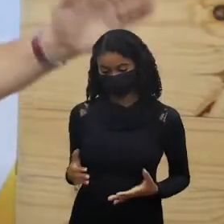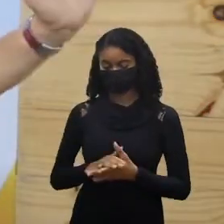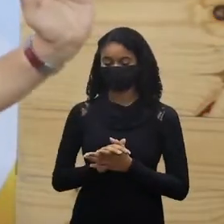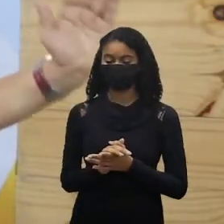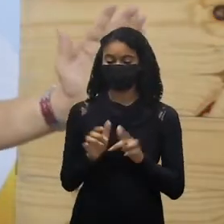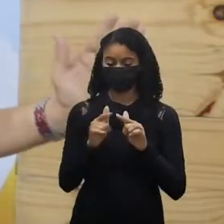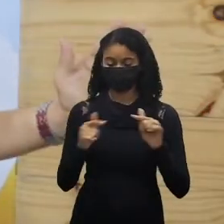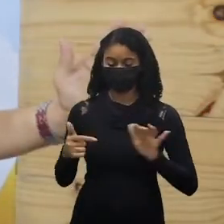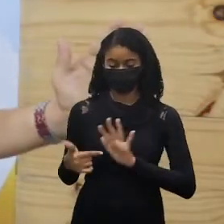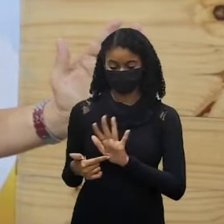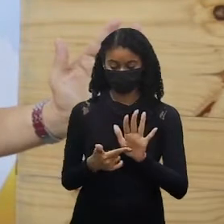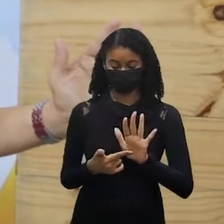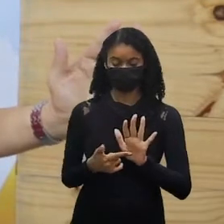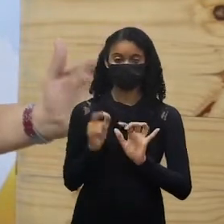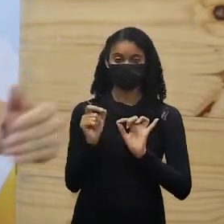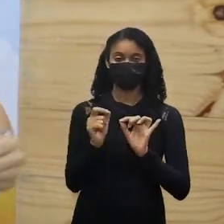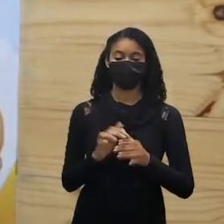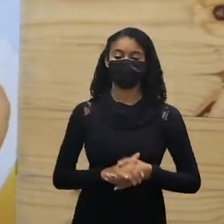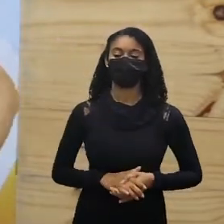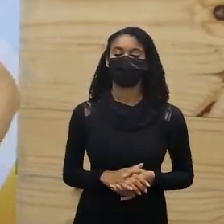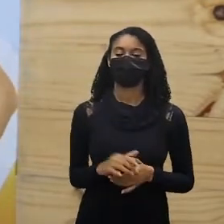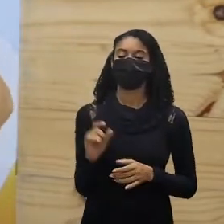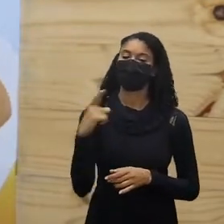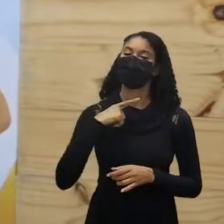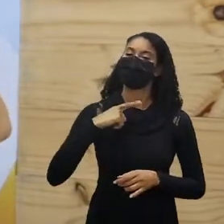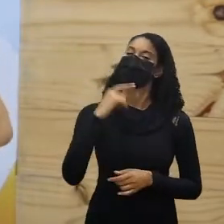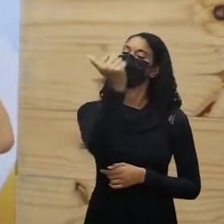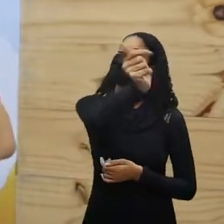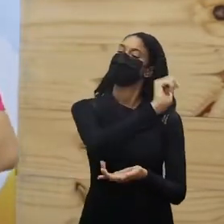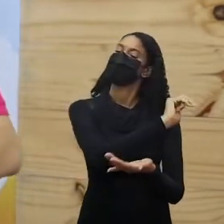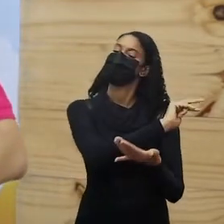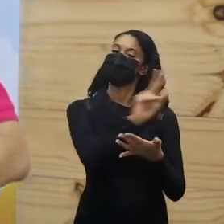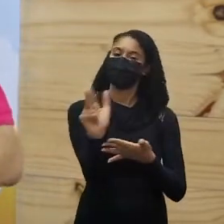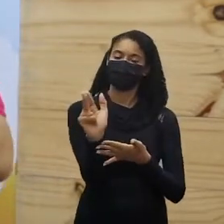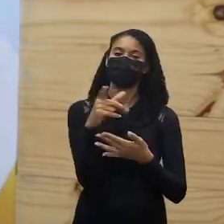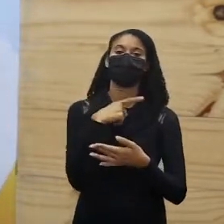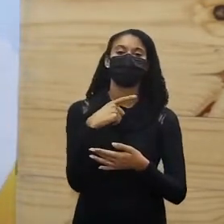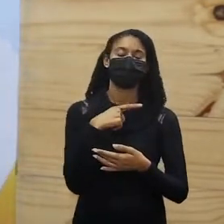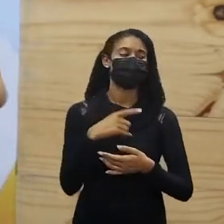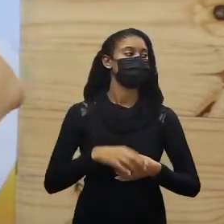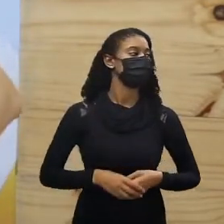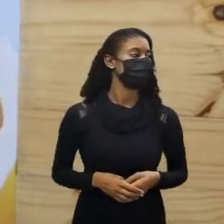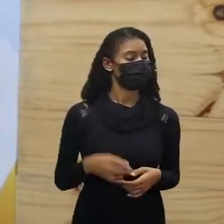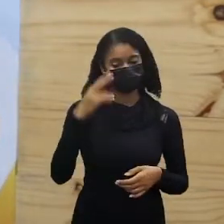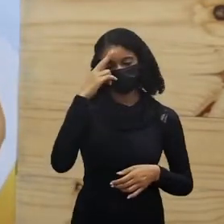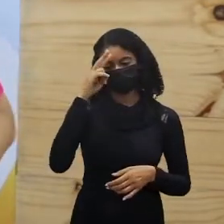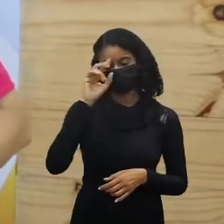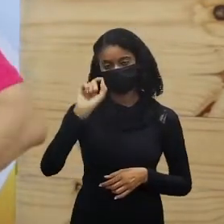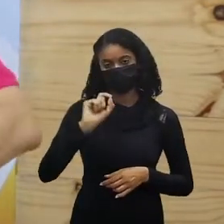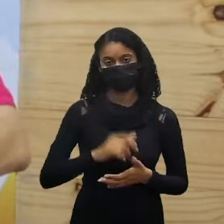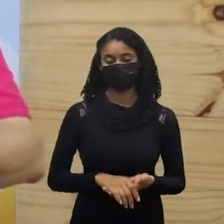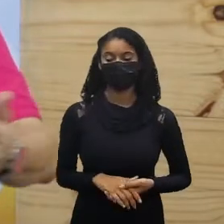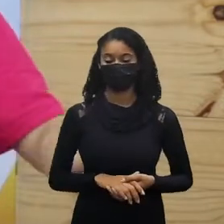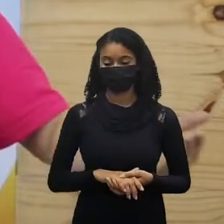gramática registra desta forma, mas existem as variações. E lembrar que no